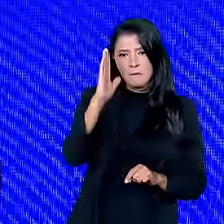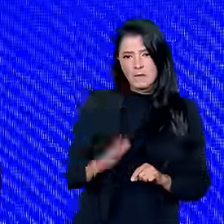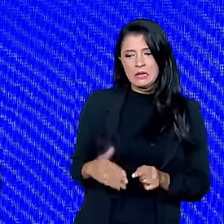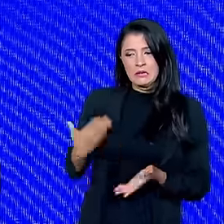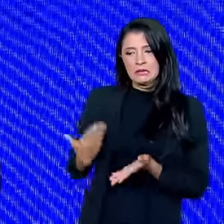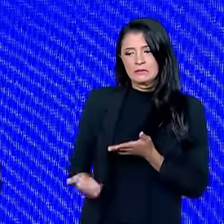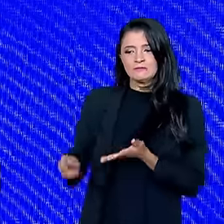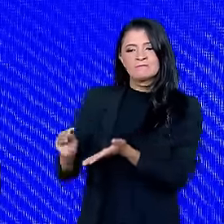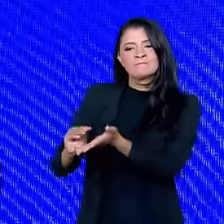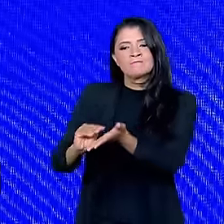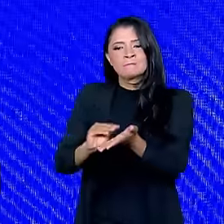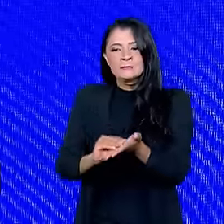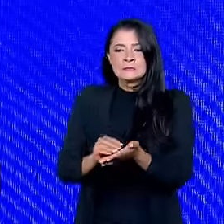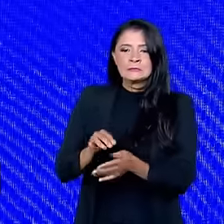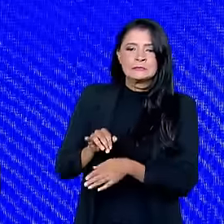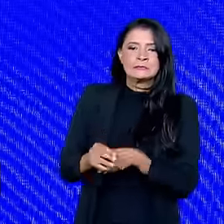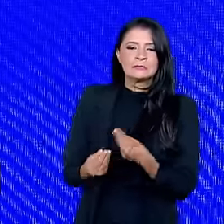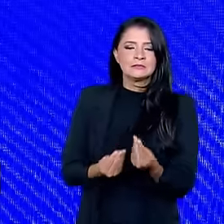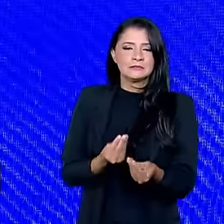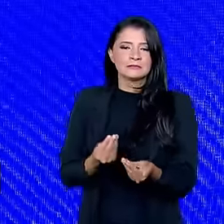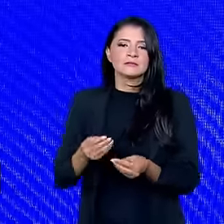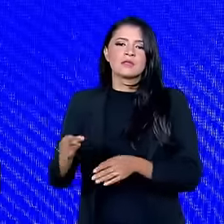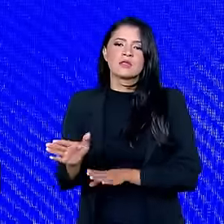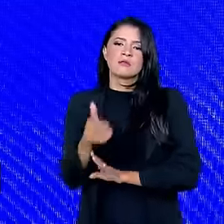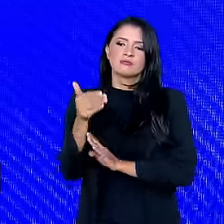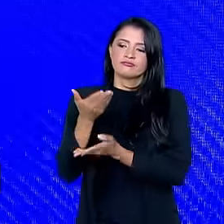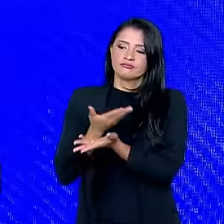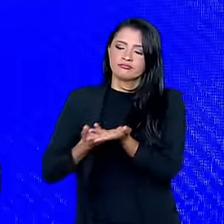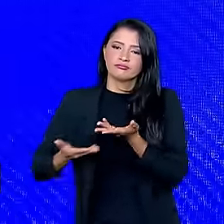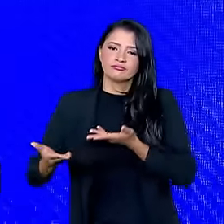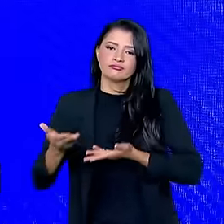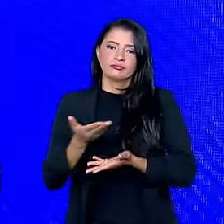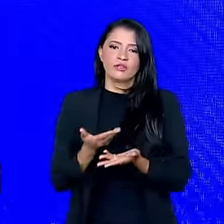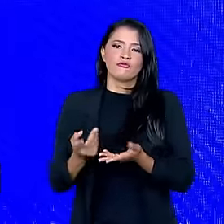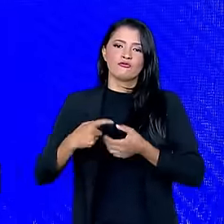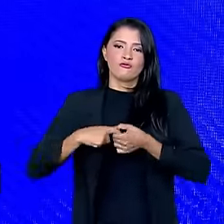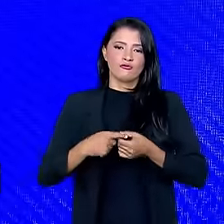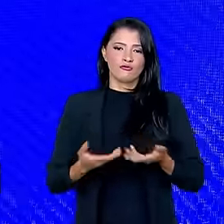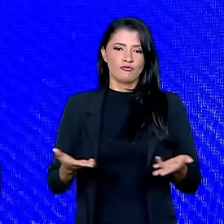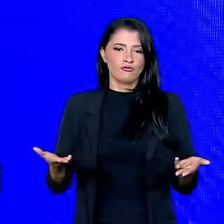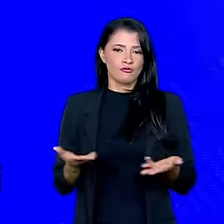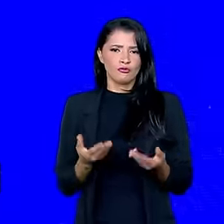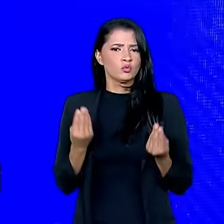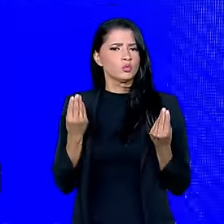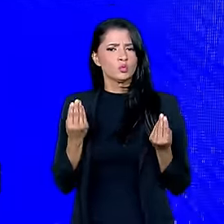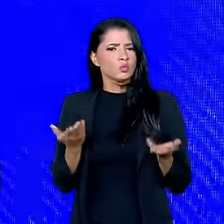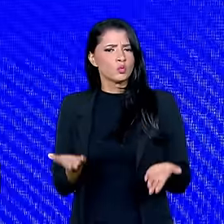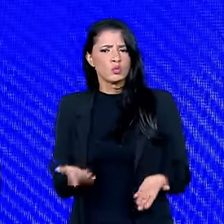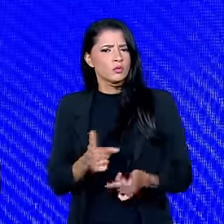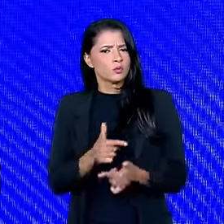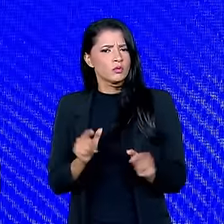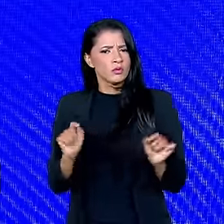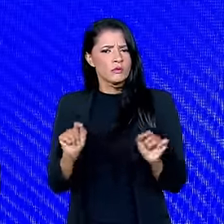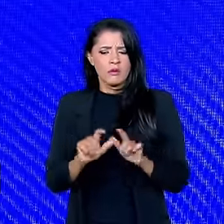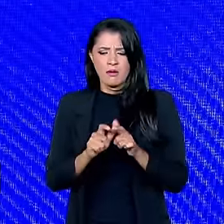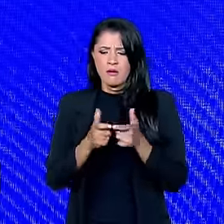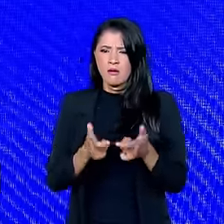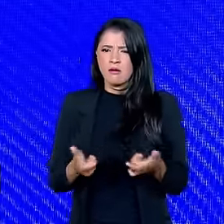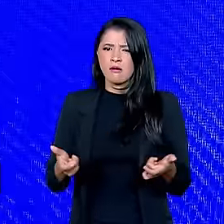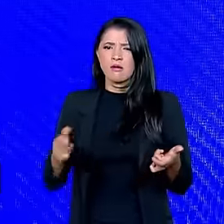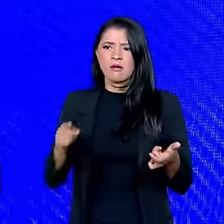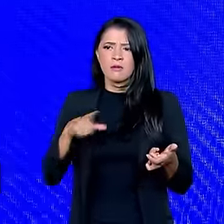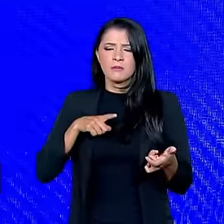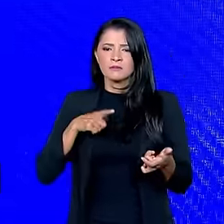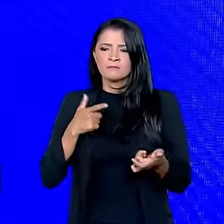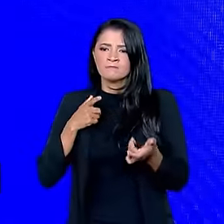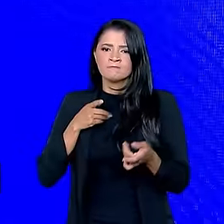pela ausência. A diplomacia presidencial brasileira voltou. E não tem como se ampliar a presença do